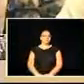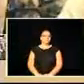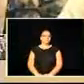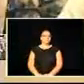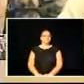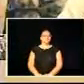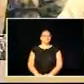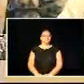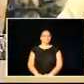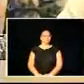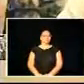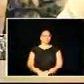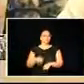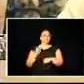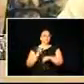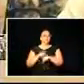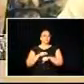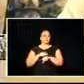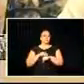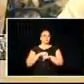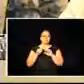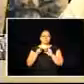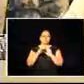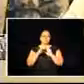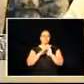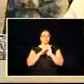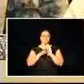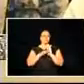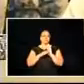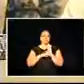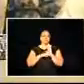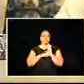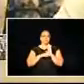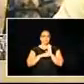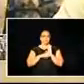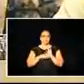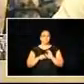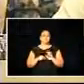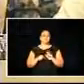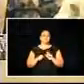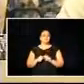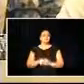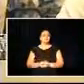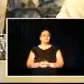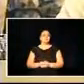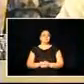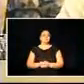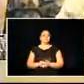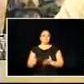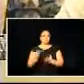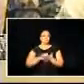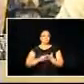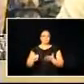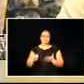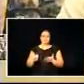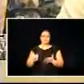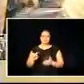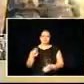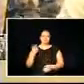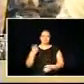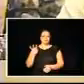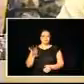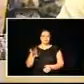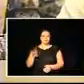na hora da chamada, sempre na hora da chamada dos vereadores, a presença vai ser para aqueles que estiverem no plenário. Quem estiver no gabinete vai